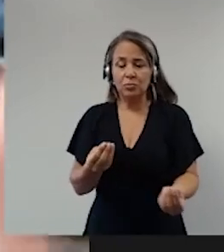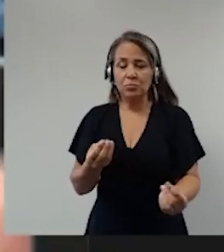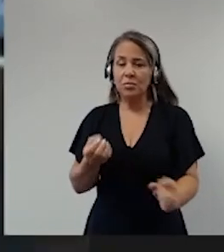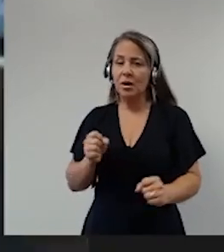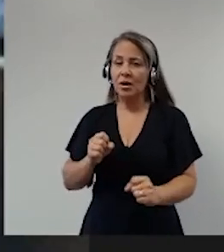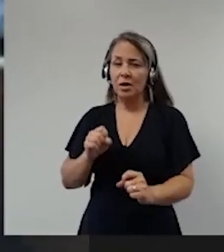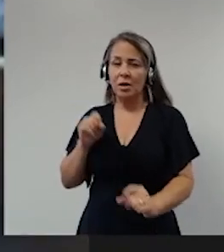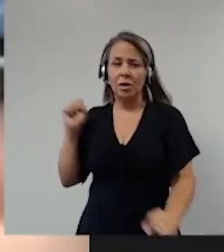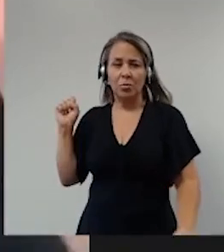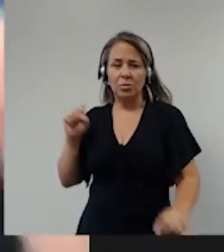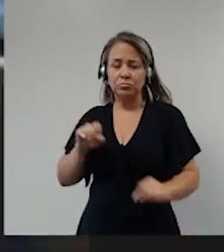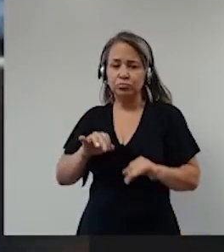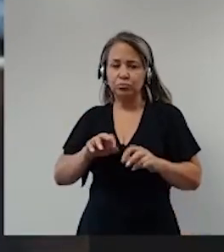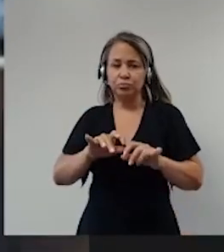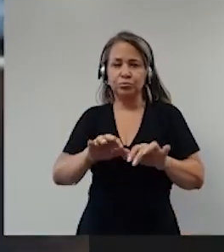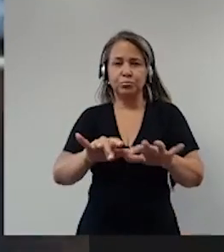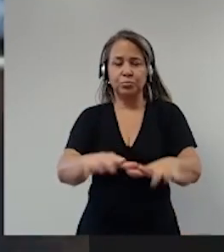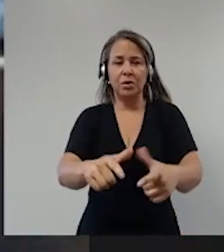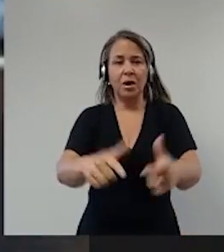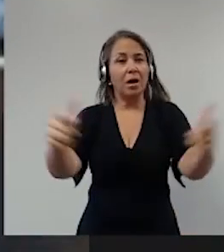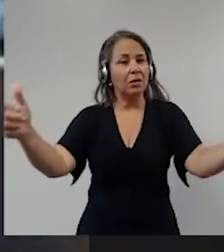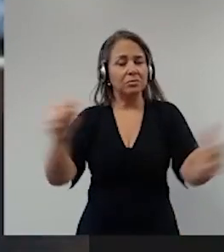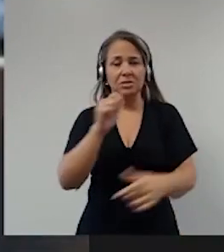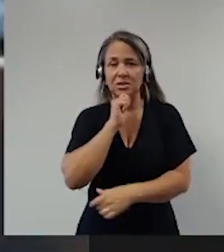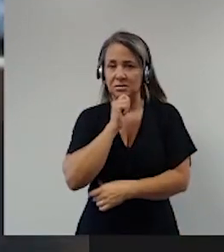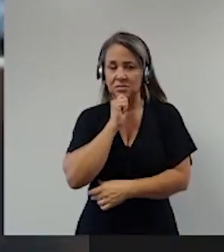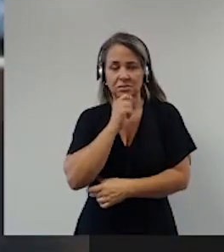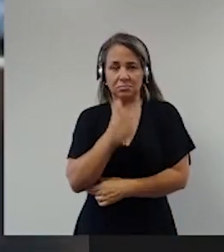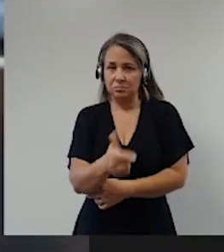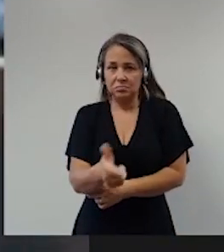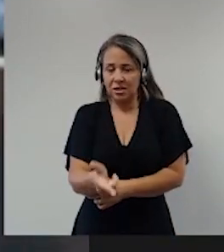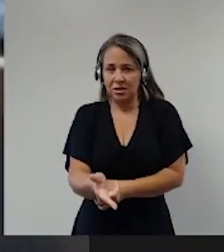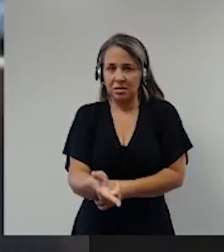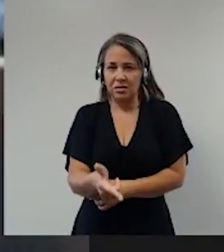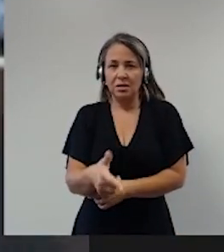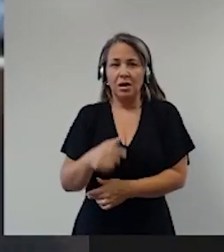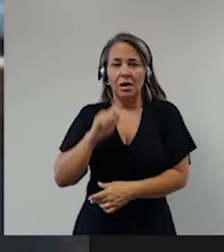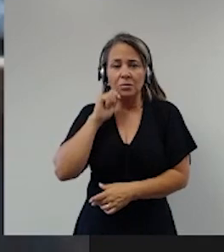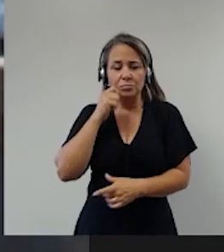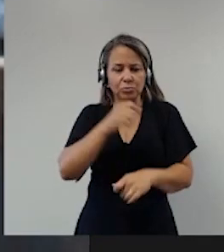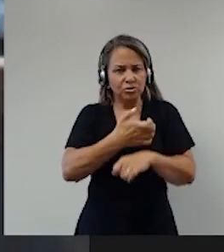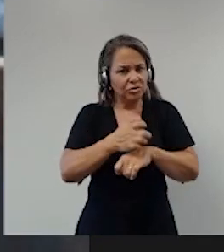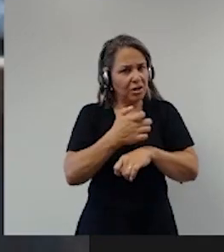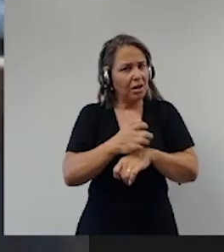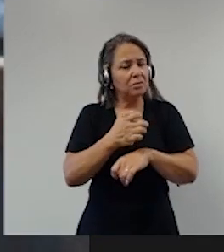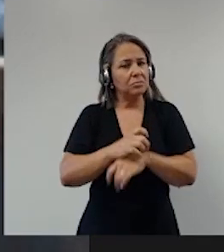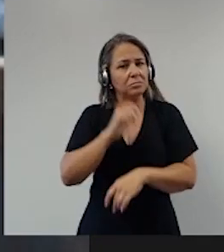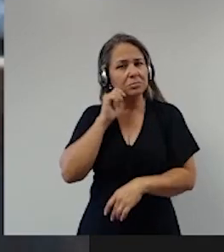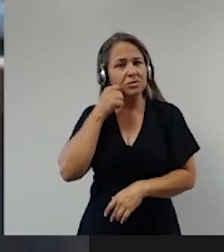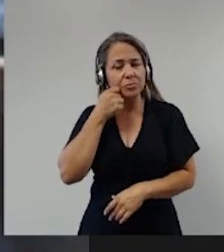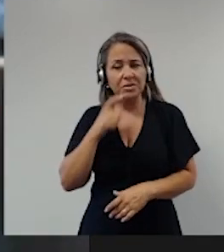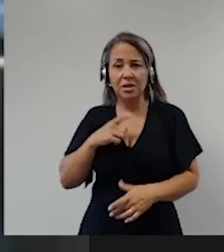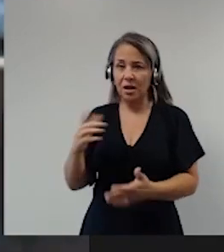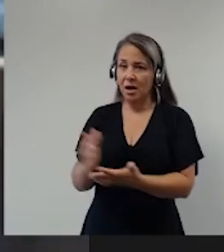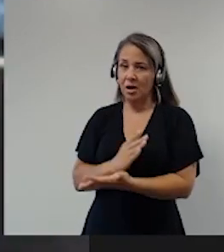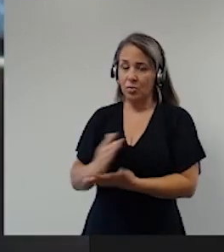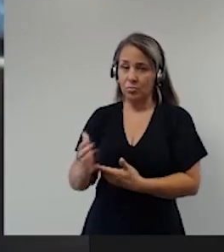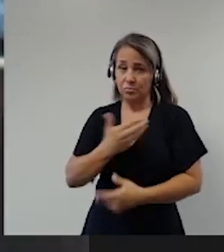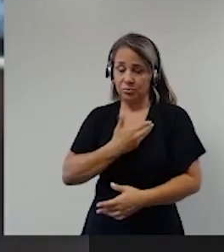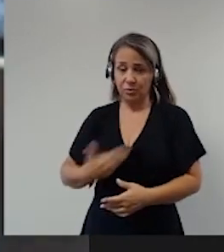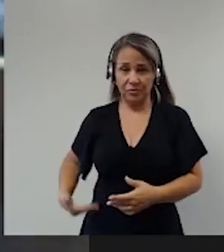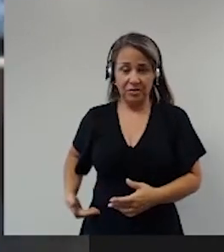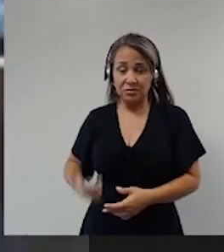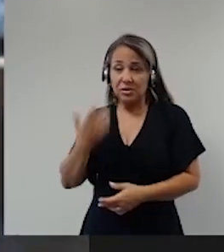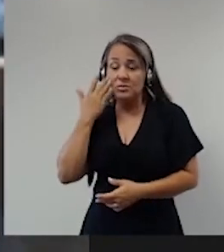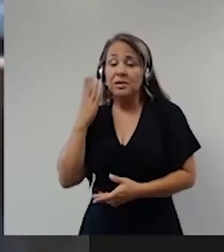contaminação muito alta ainda, pelo menos. Então, assim, tem gestores públicos que estão ainda vendo como que